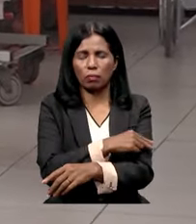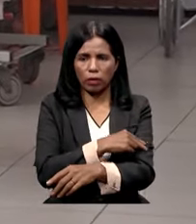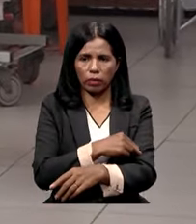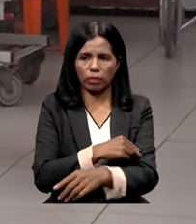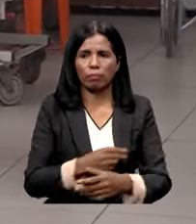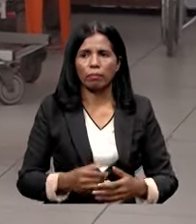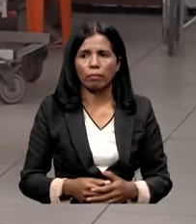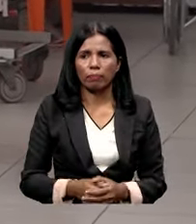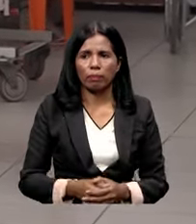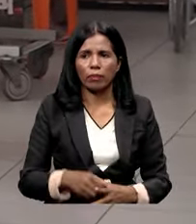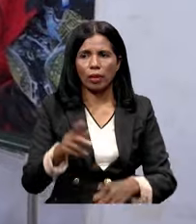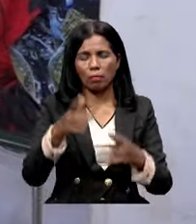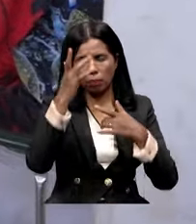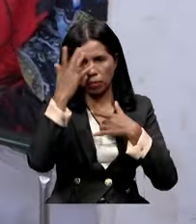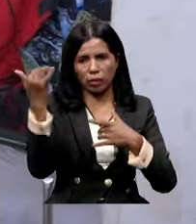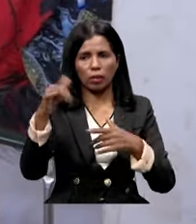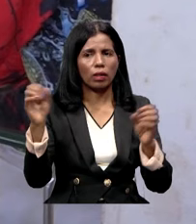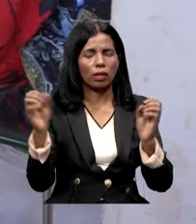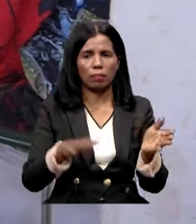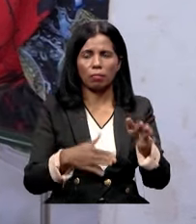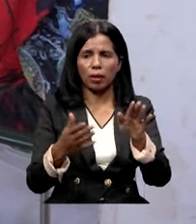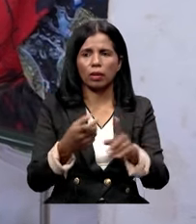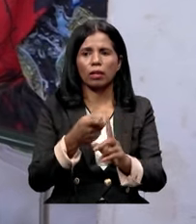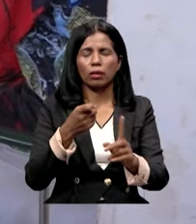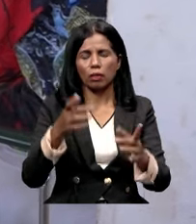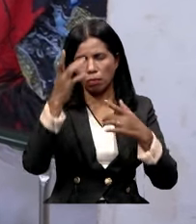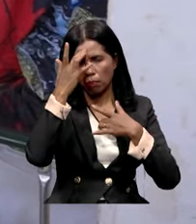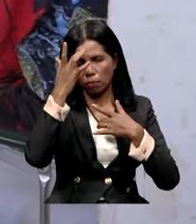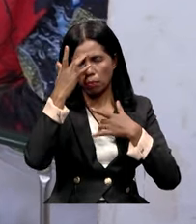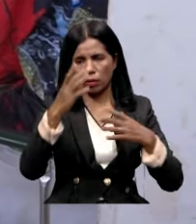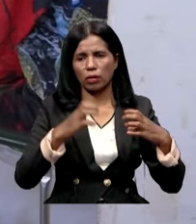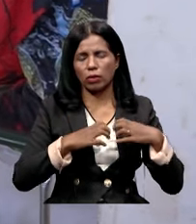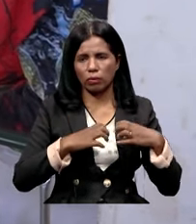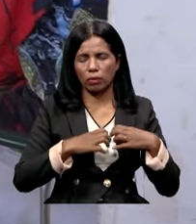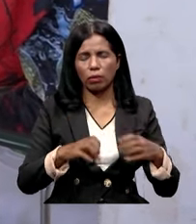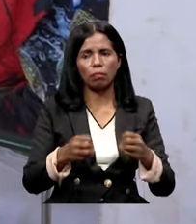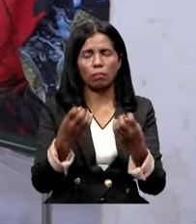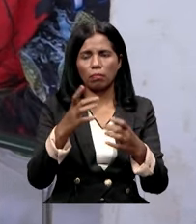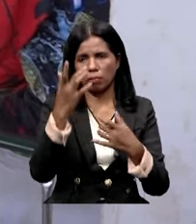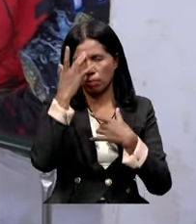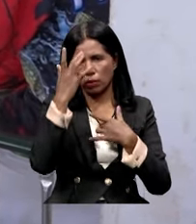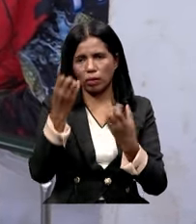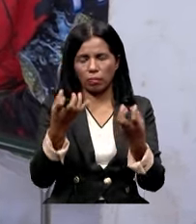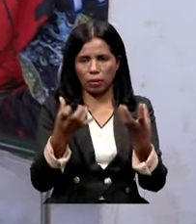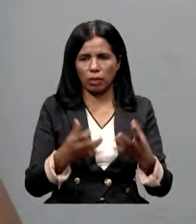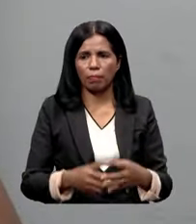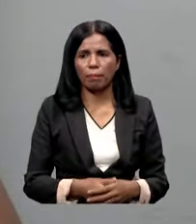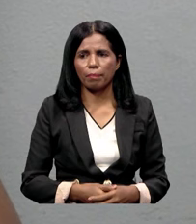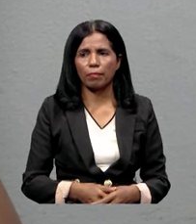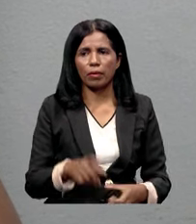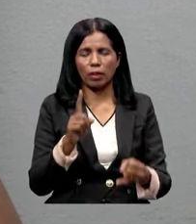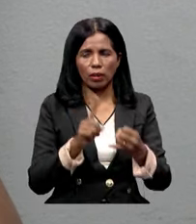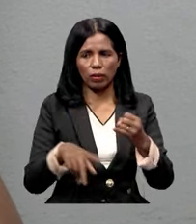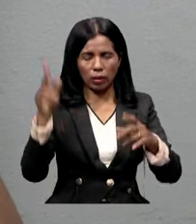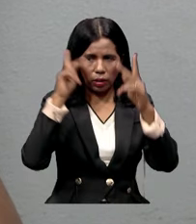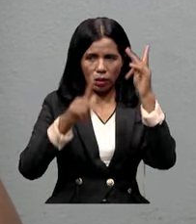tratamento. Paciente sirane be la convida ne, maioria sofre moras complicação. Caso iha, ikus-ikus ne caso